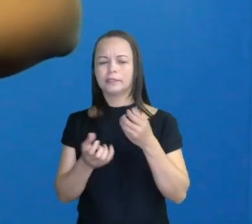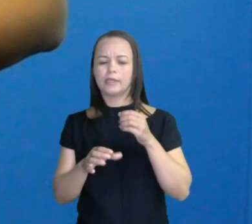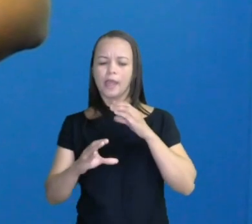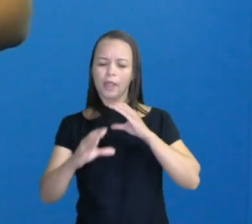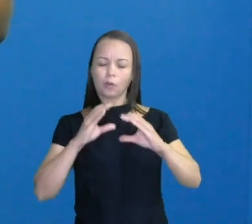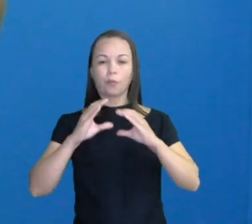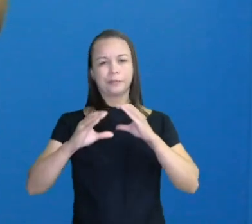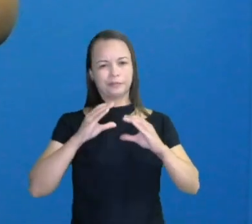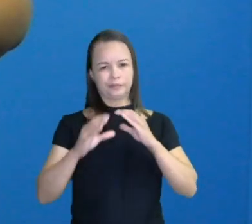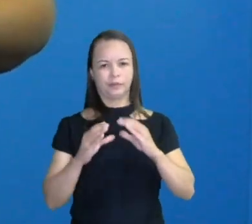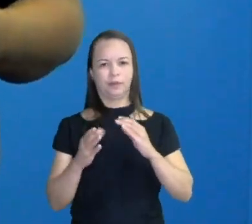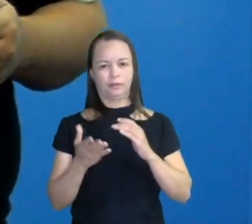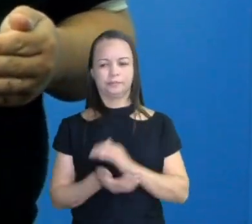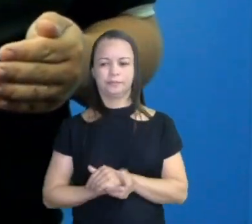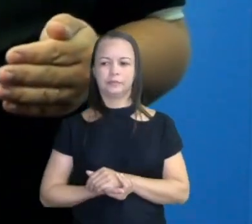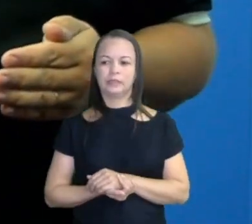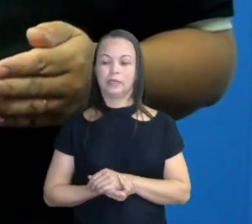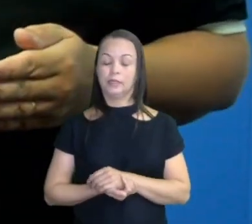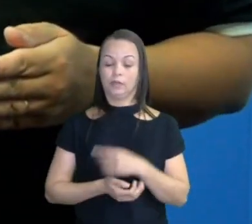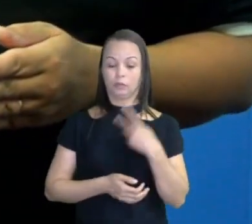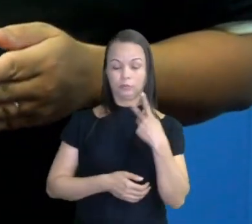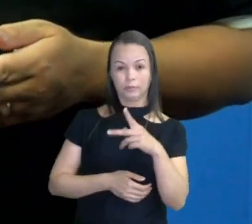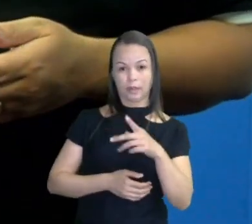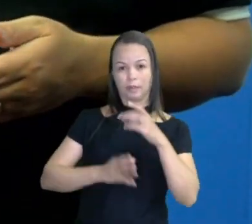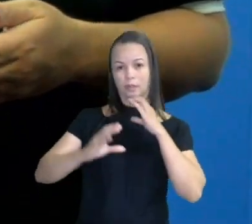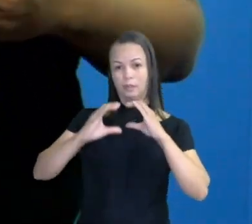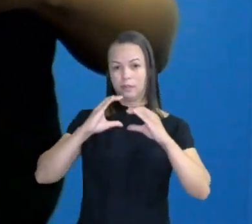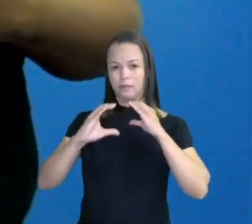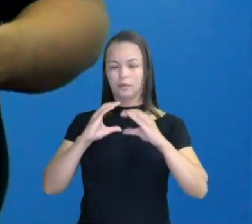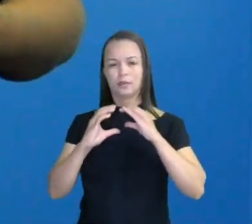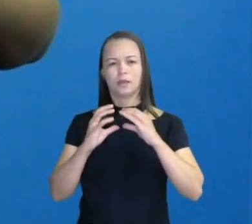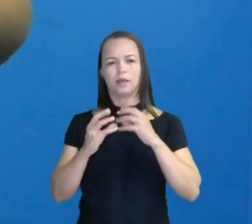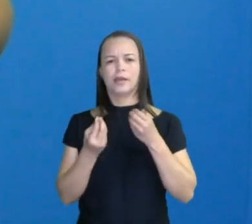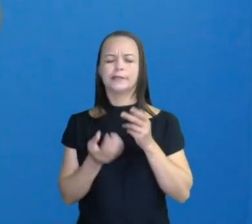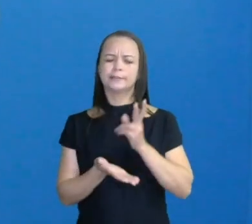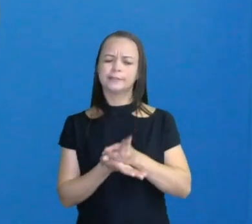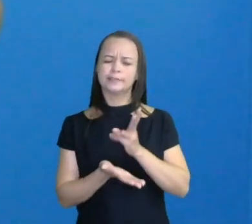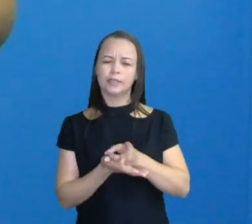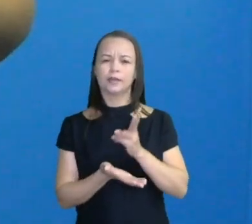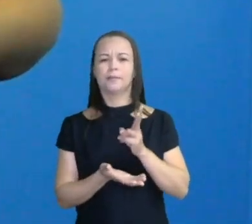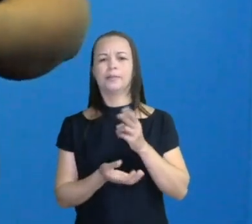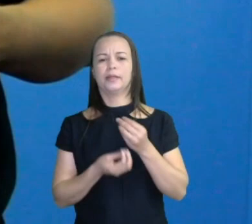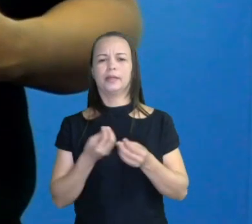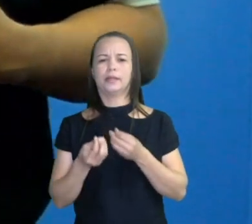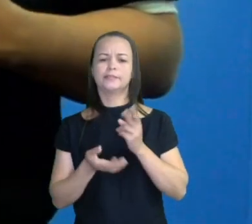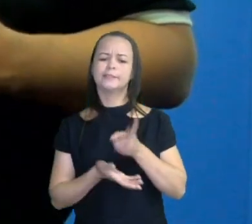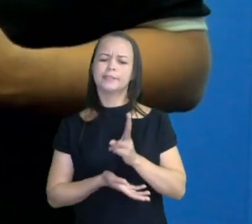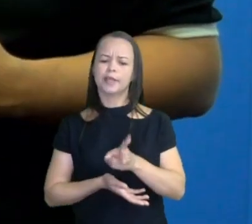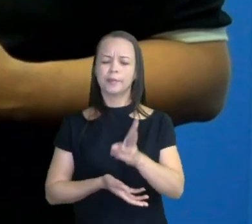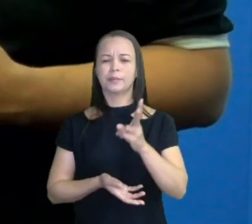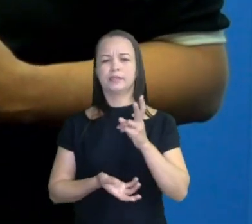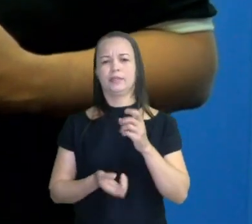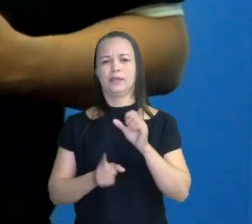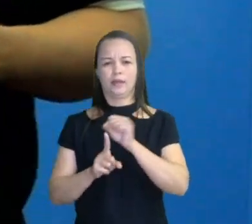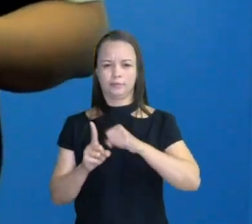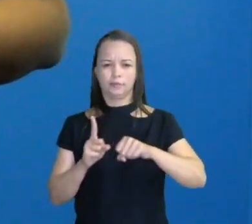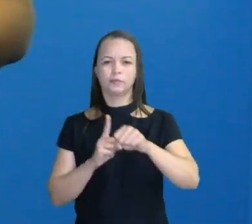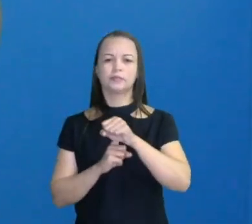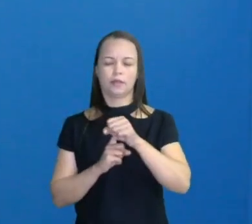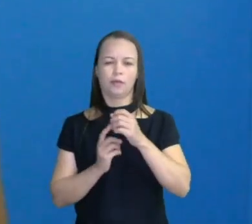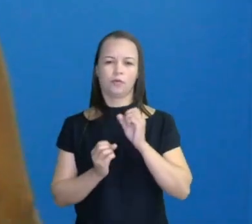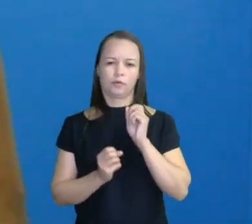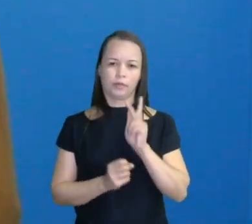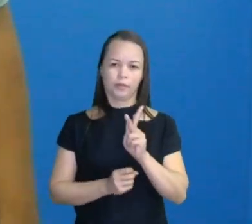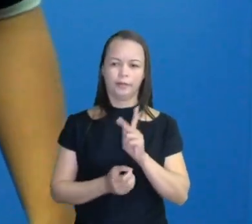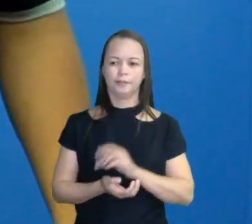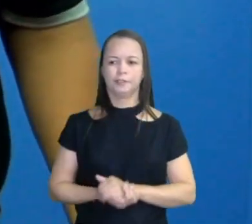comunicar, tá bom? Então, essa comunicação, ela sempre será social, tá